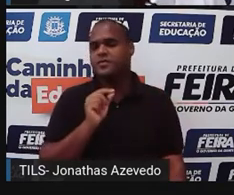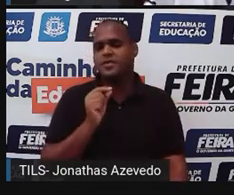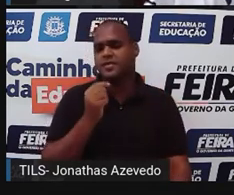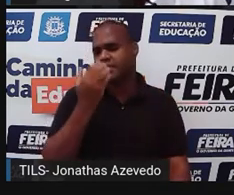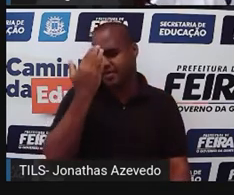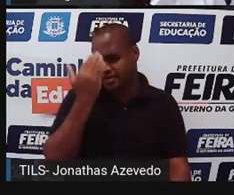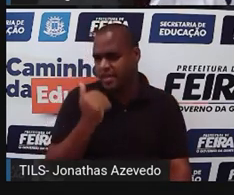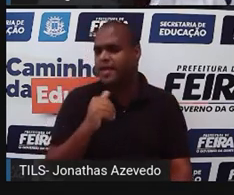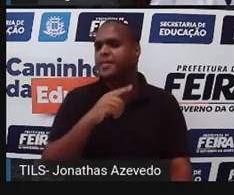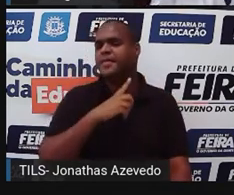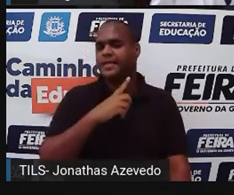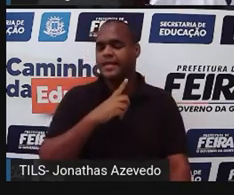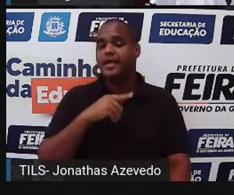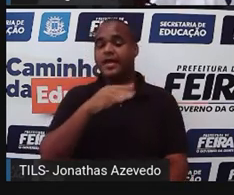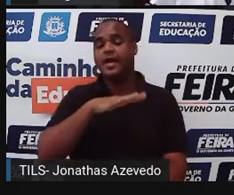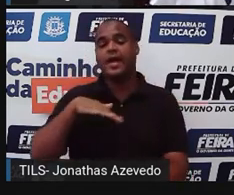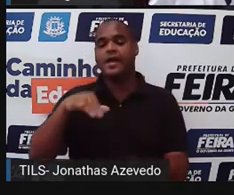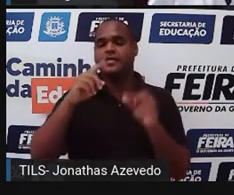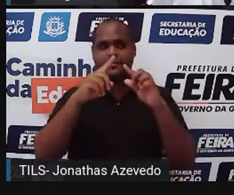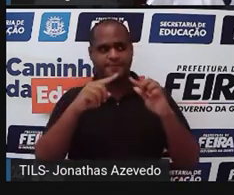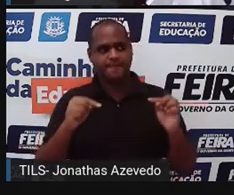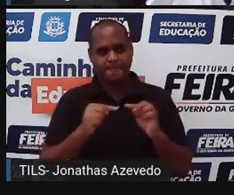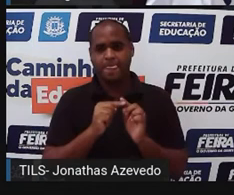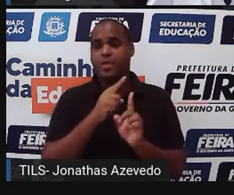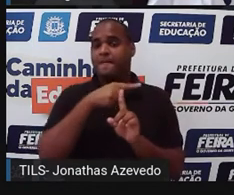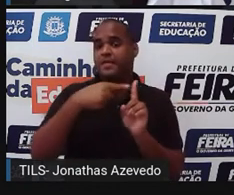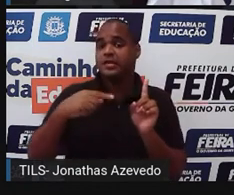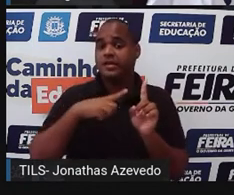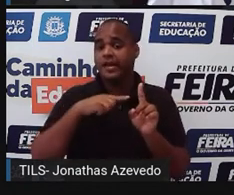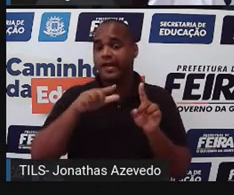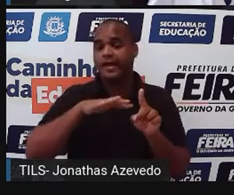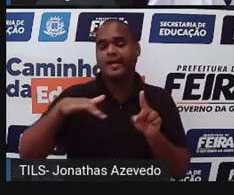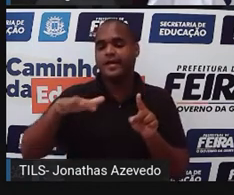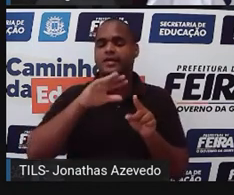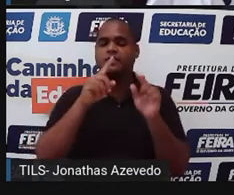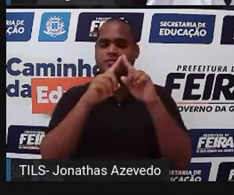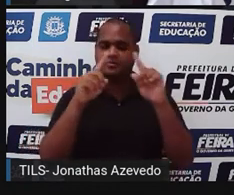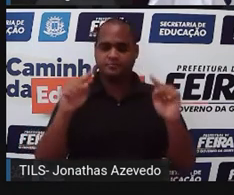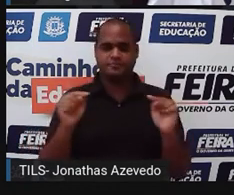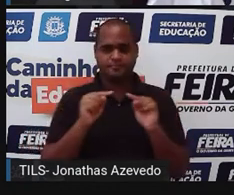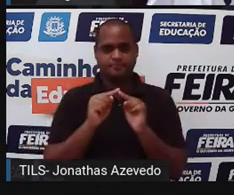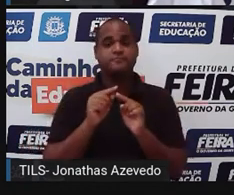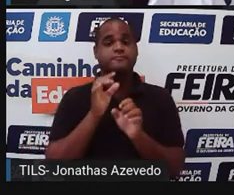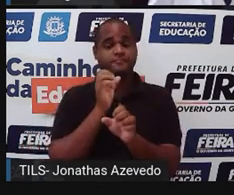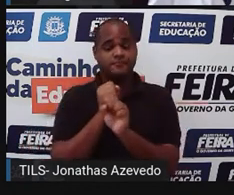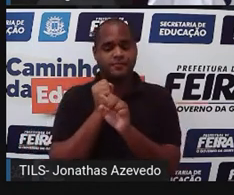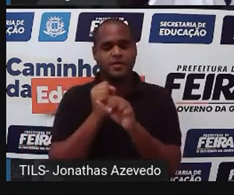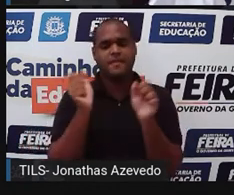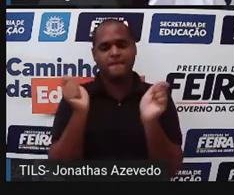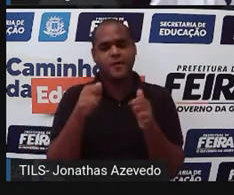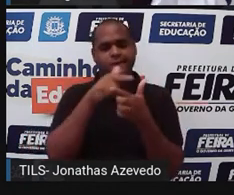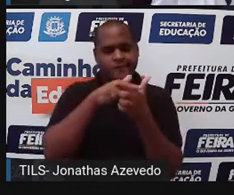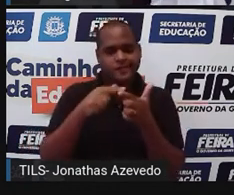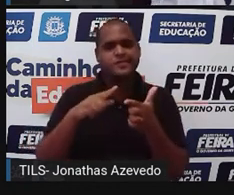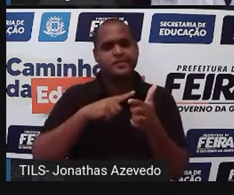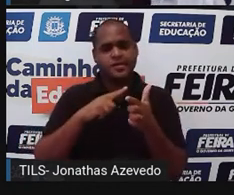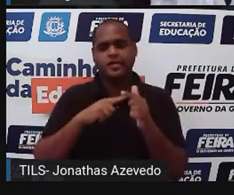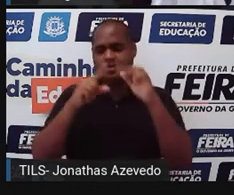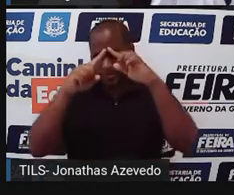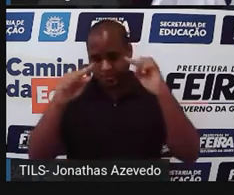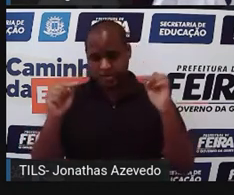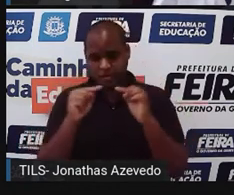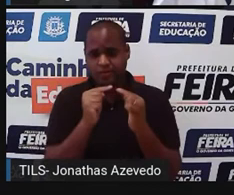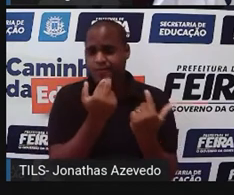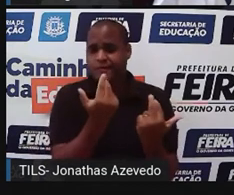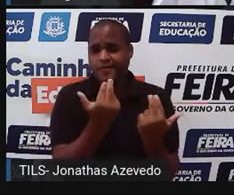gente já sabe que a área de um triângulo é metade da área de um retângulo pois um retângulo pode ser dividido em dois triângulos semelhantes